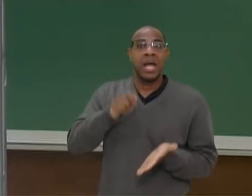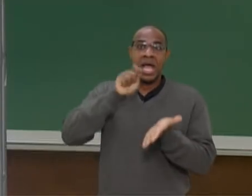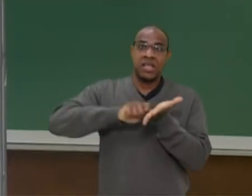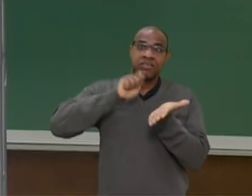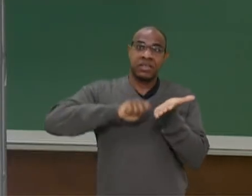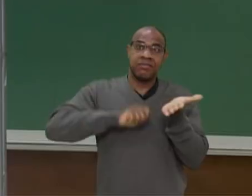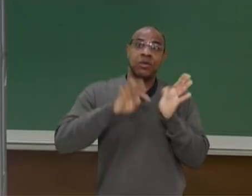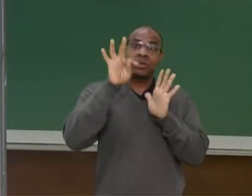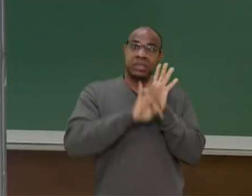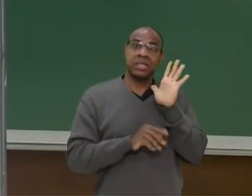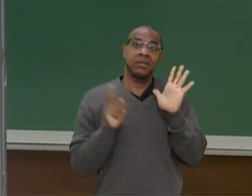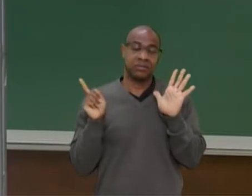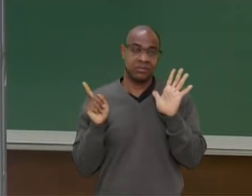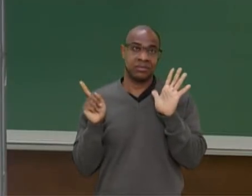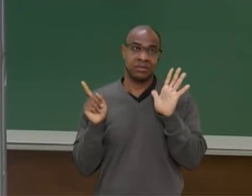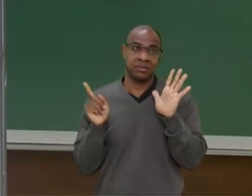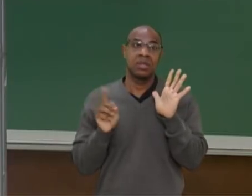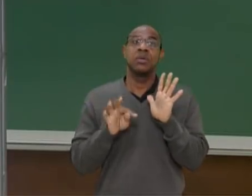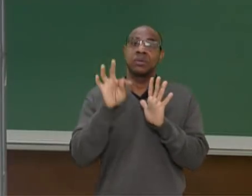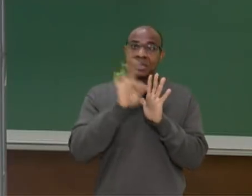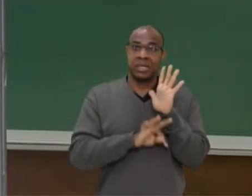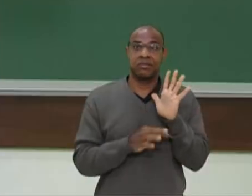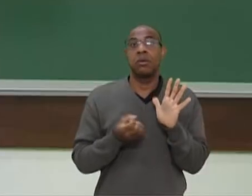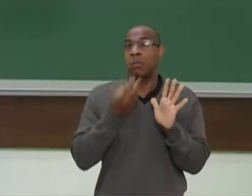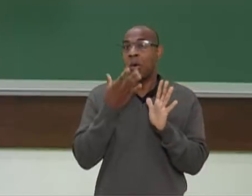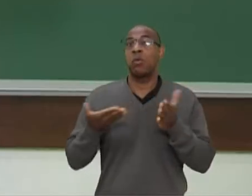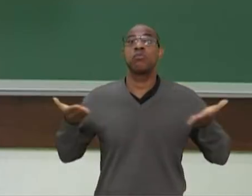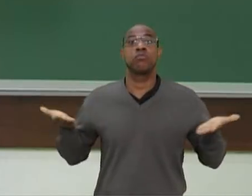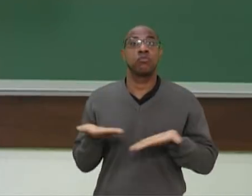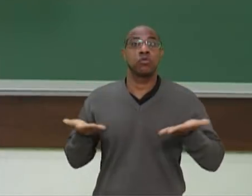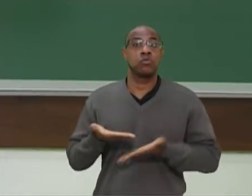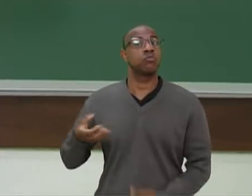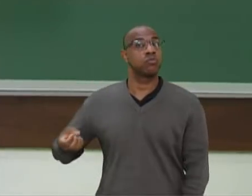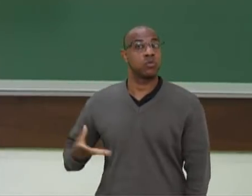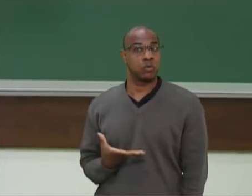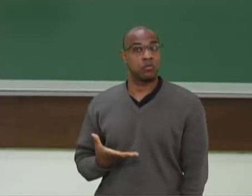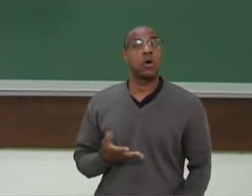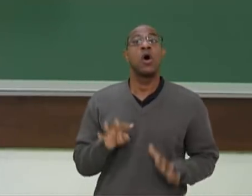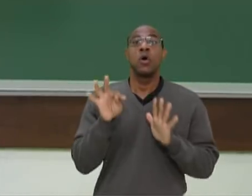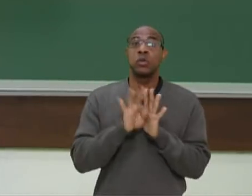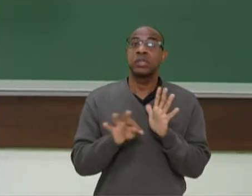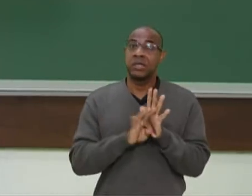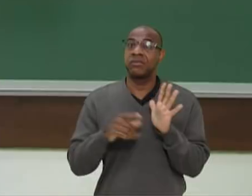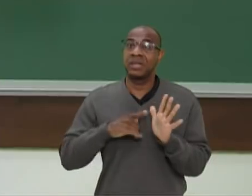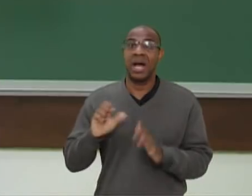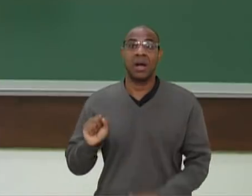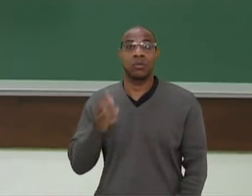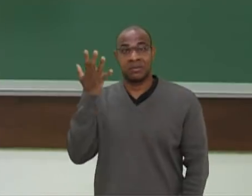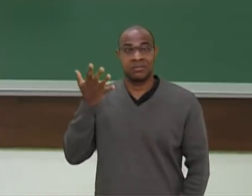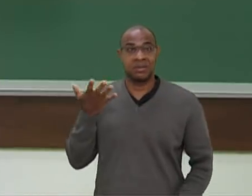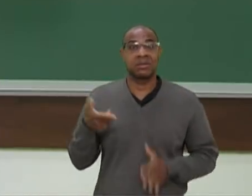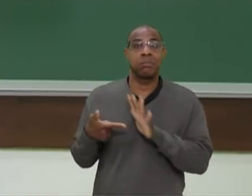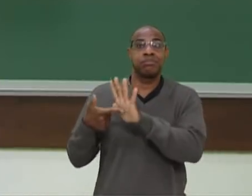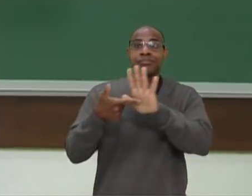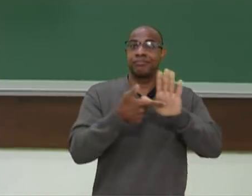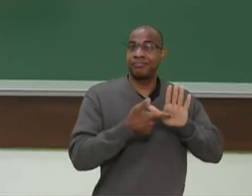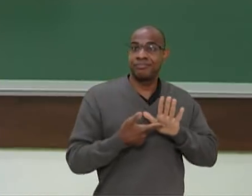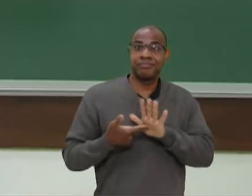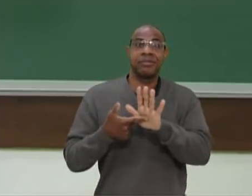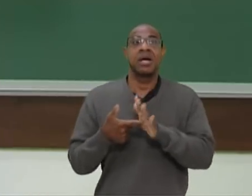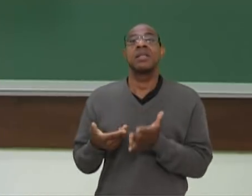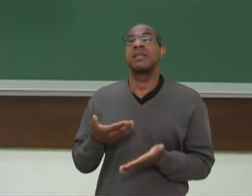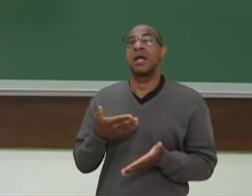texto. Texto muito contemporâneo, um texto que está rolando aí entre nós, nas nossas